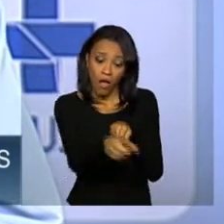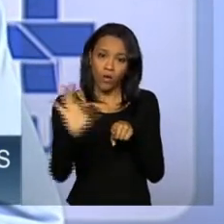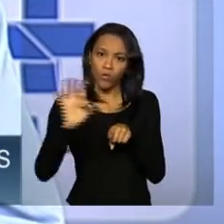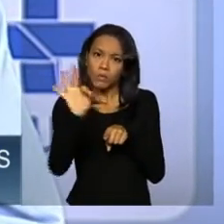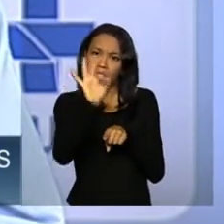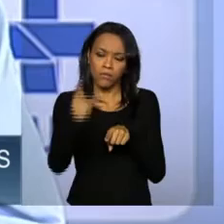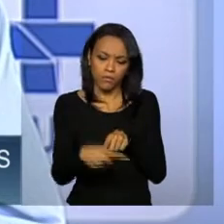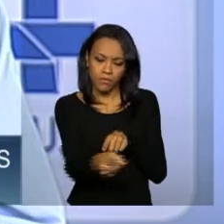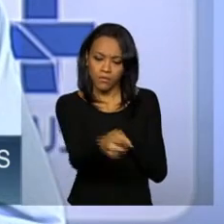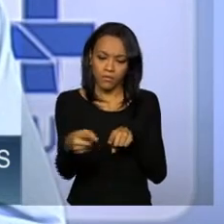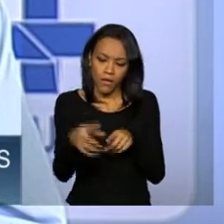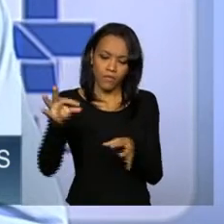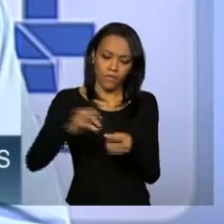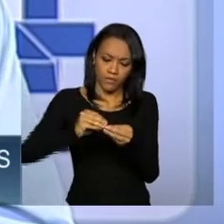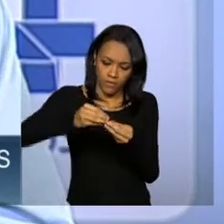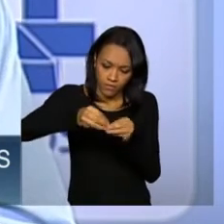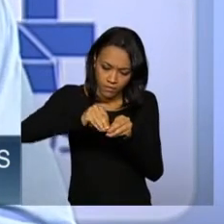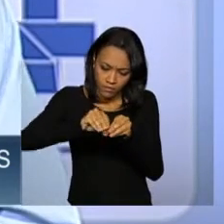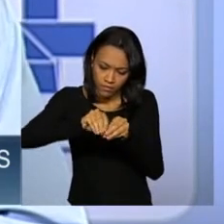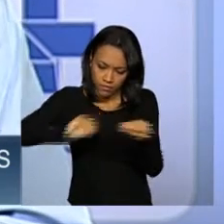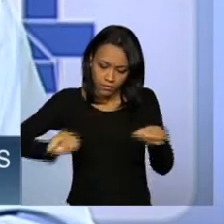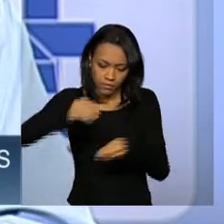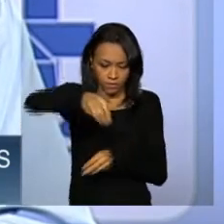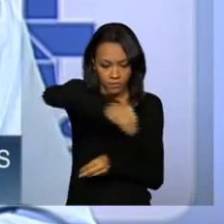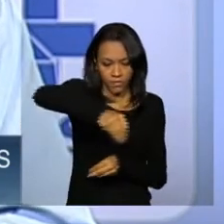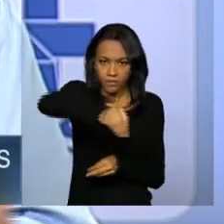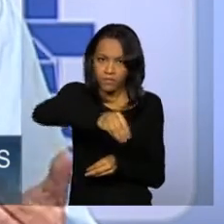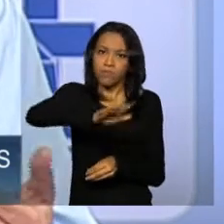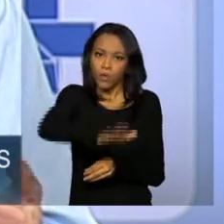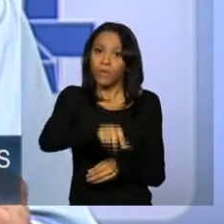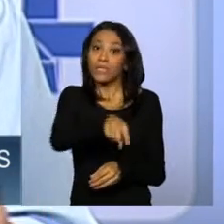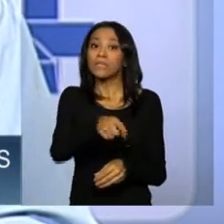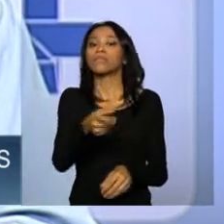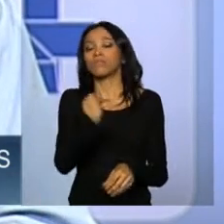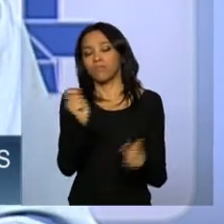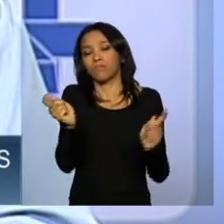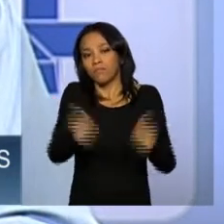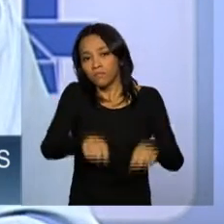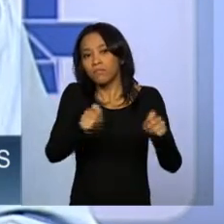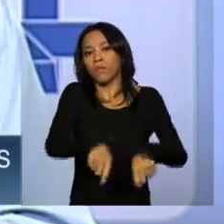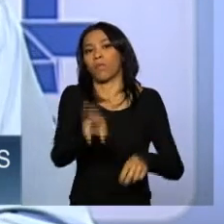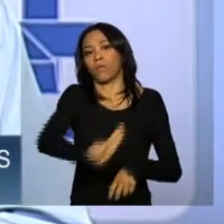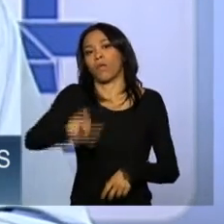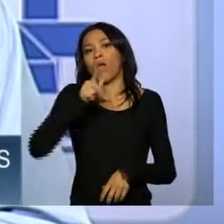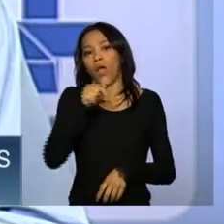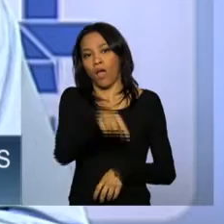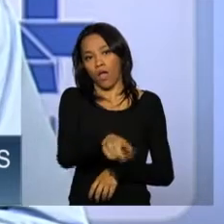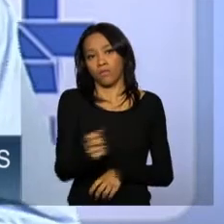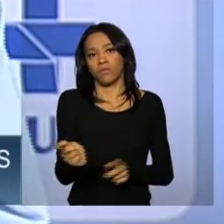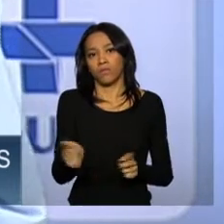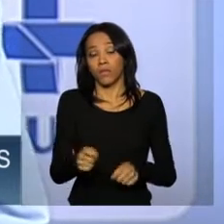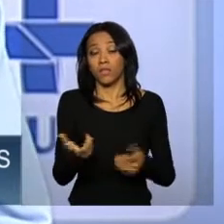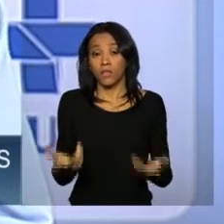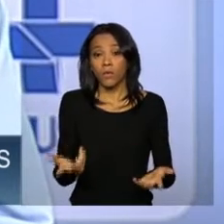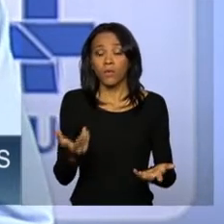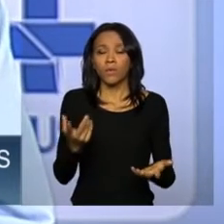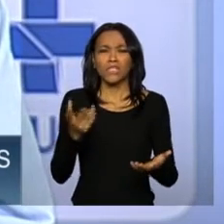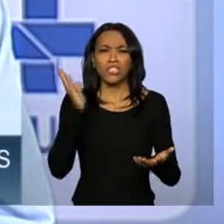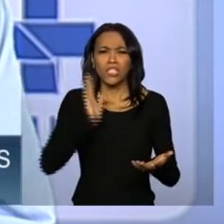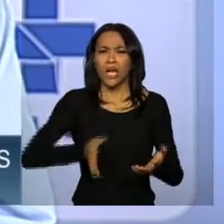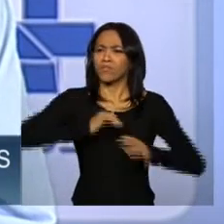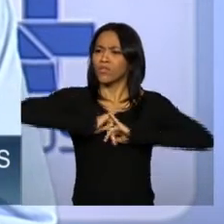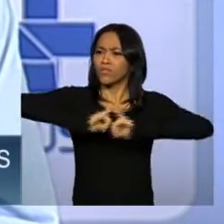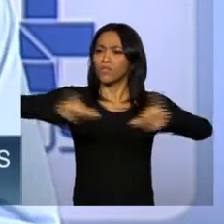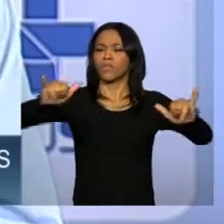os humanos. E, além disso, um esforço muito grande. Todos os segmentos da sociedade estão sendo